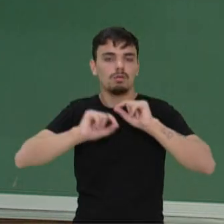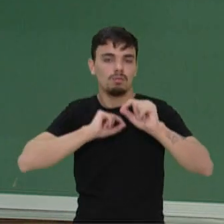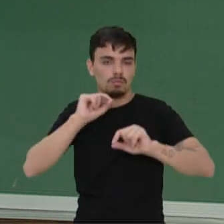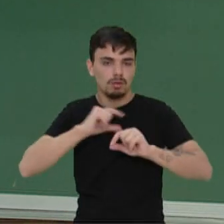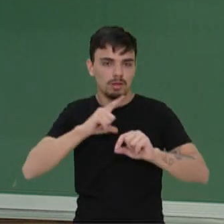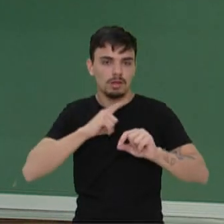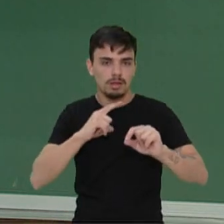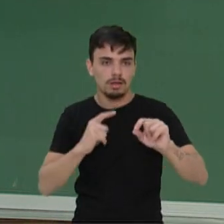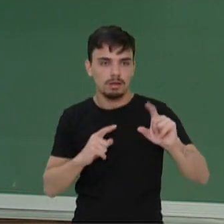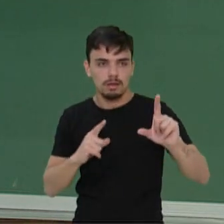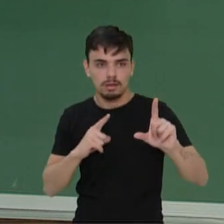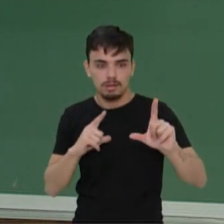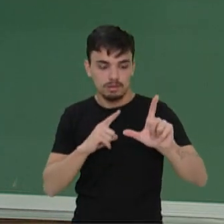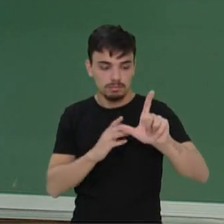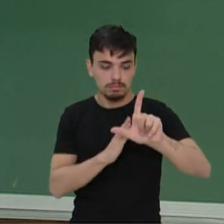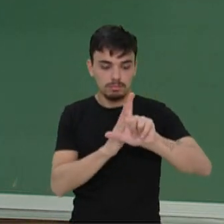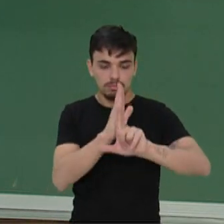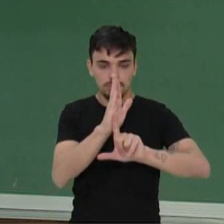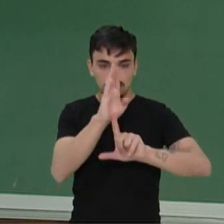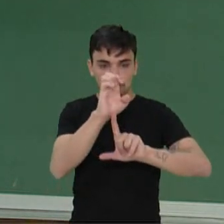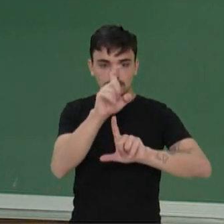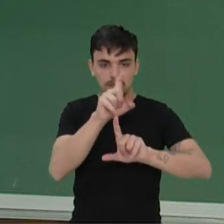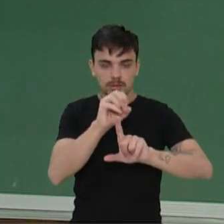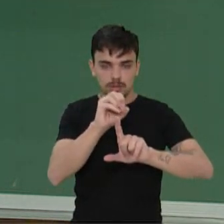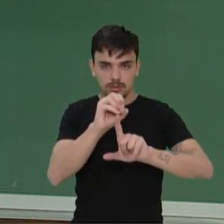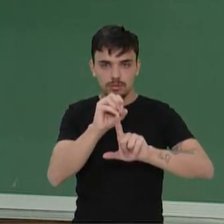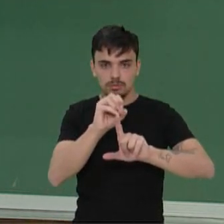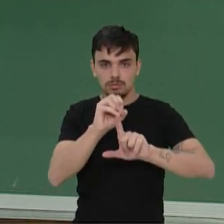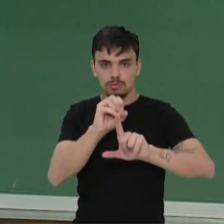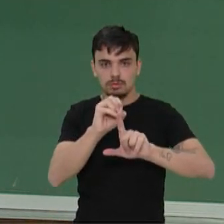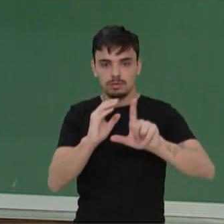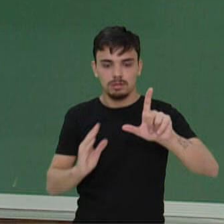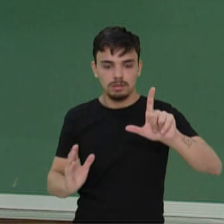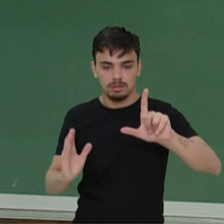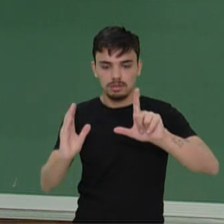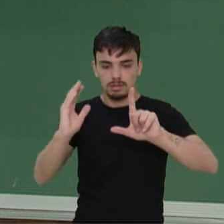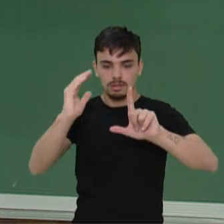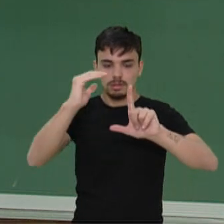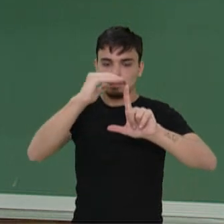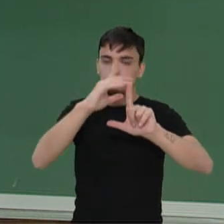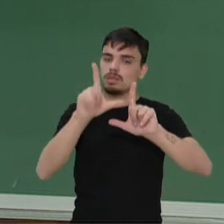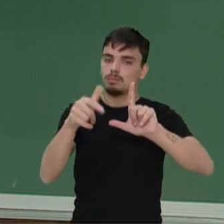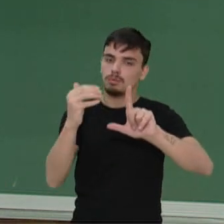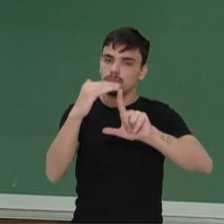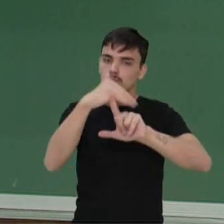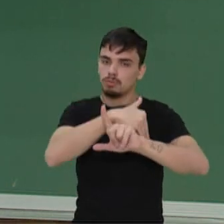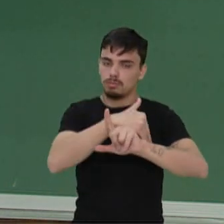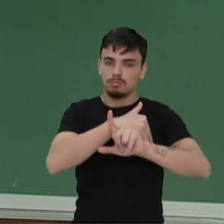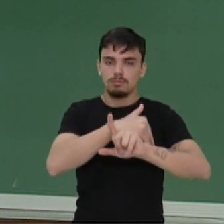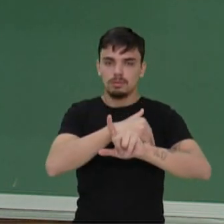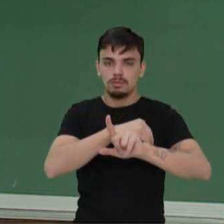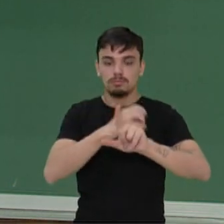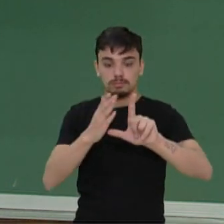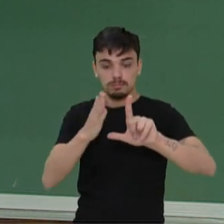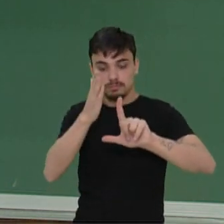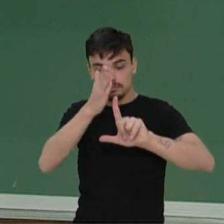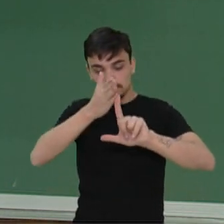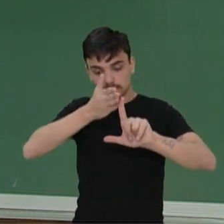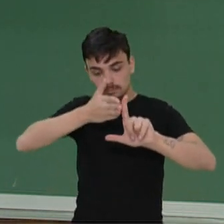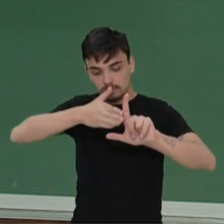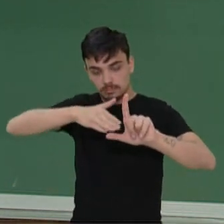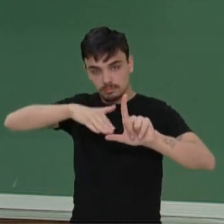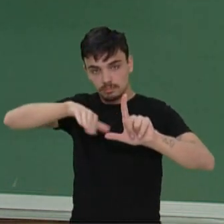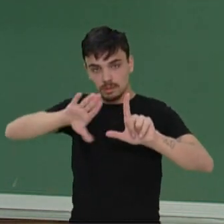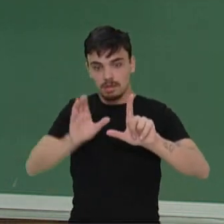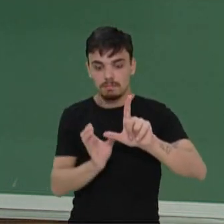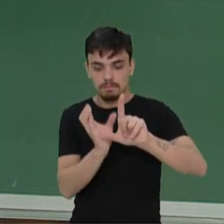ser crescente até o vértice. Após o vértice, ele vai ser decrescente. No caso anterior, se a concavidade voltada para cima, primeiro ela